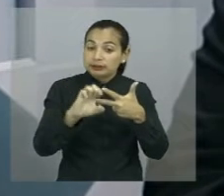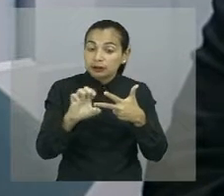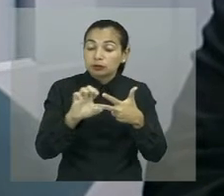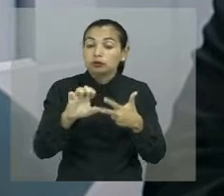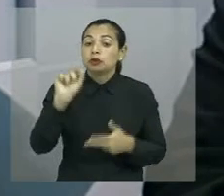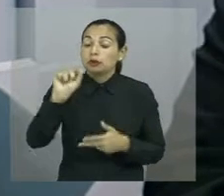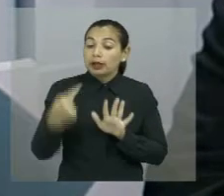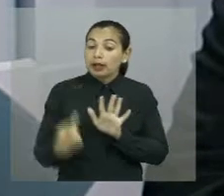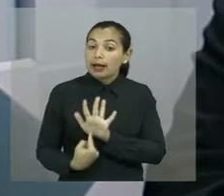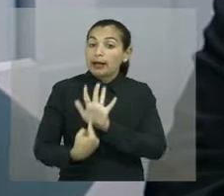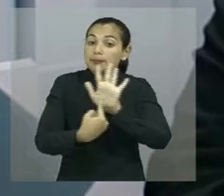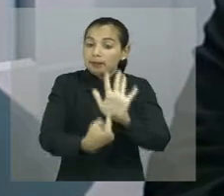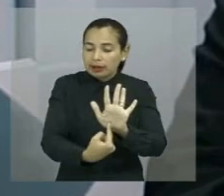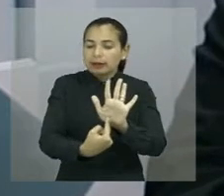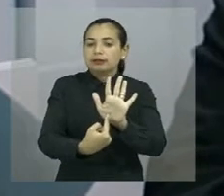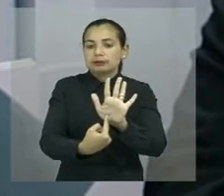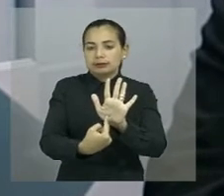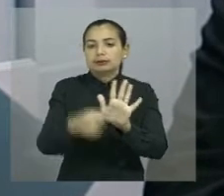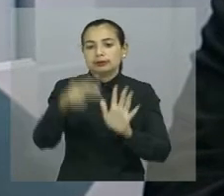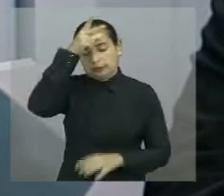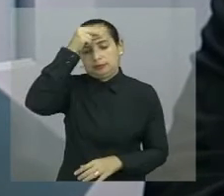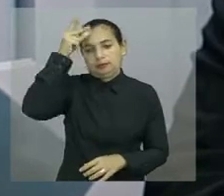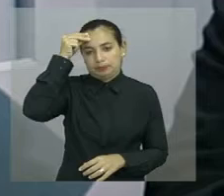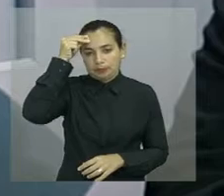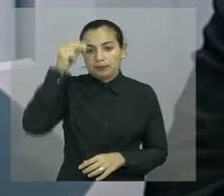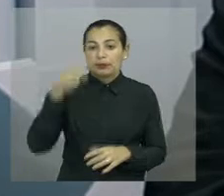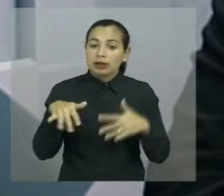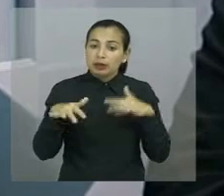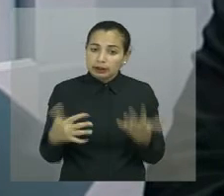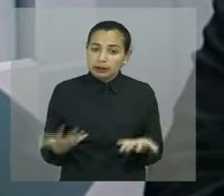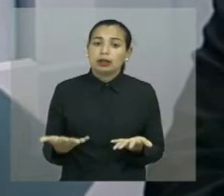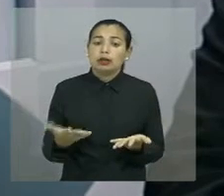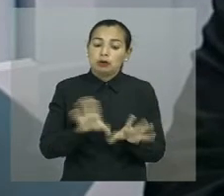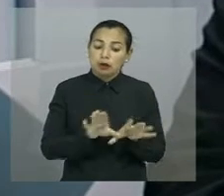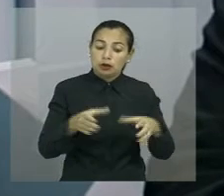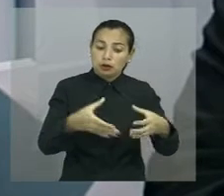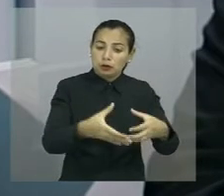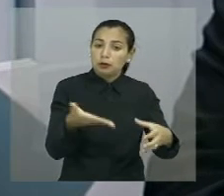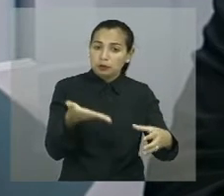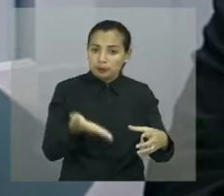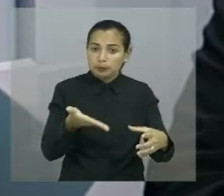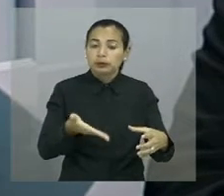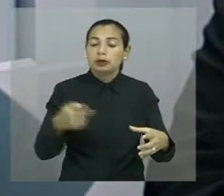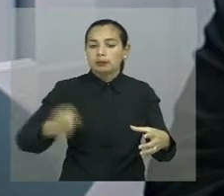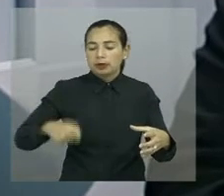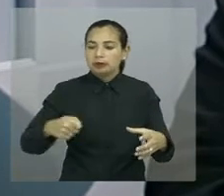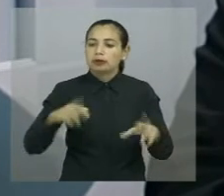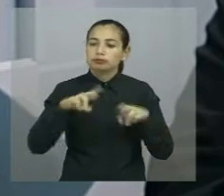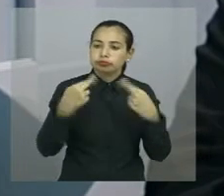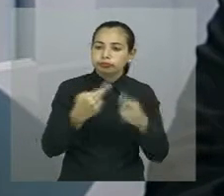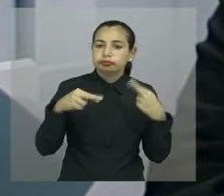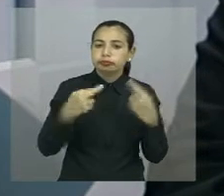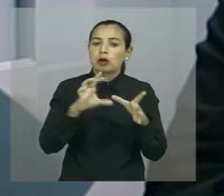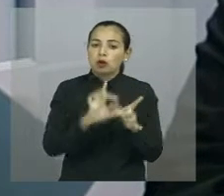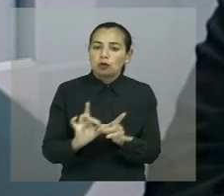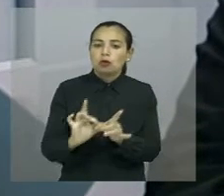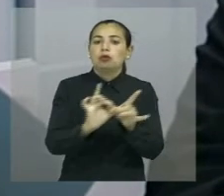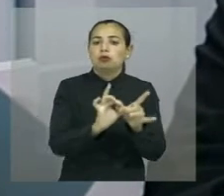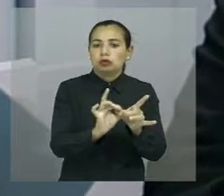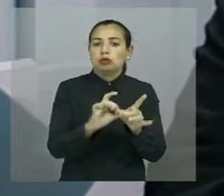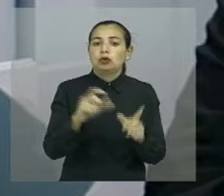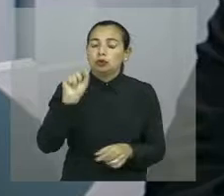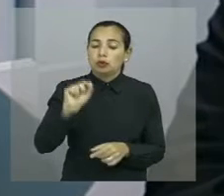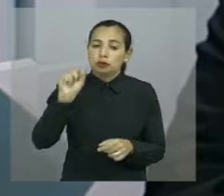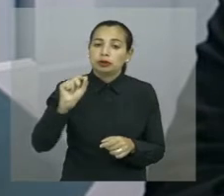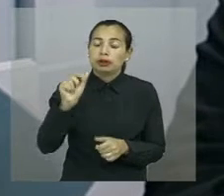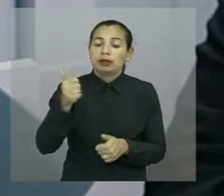quem apresenta o projeto é o prefeito. Então, nesses casos, as comissões, elas se reúnem conjuntamente. Aí se analisa